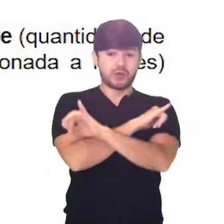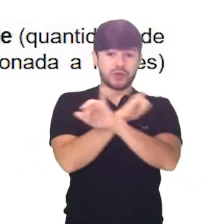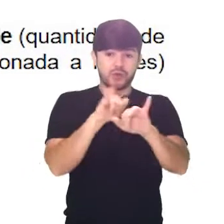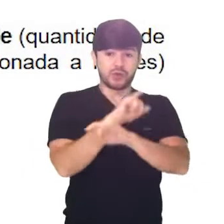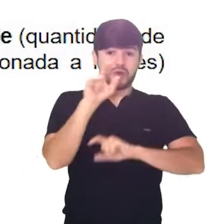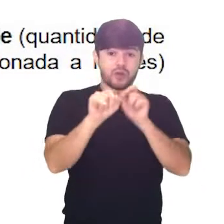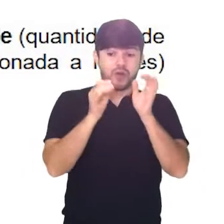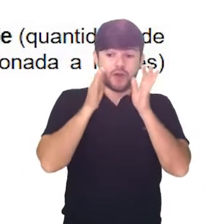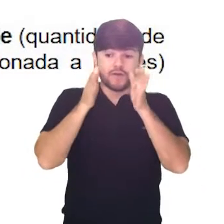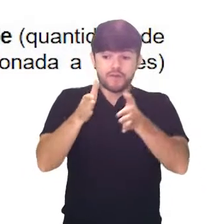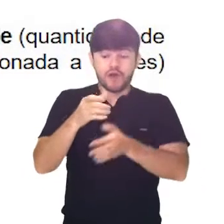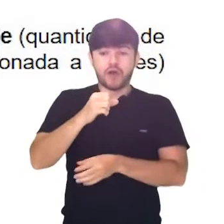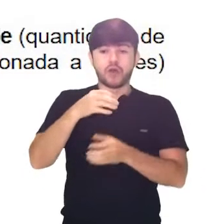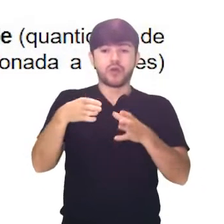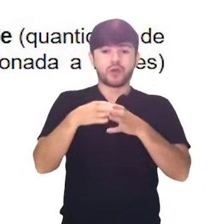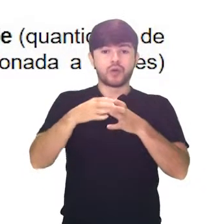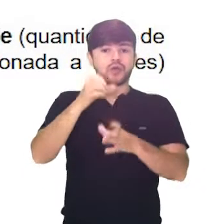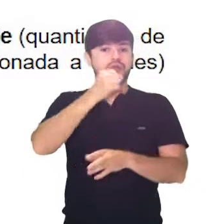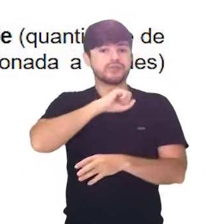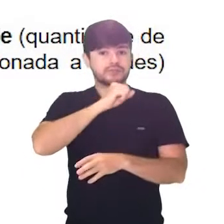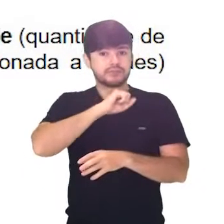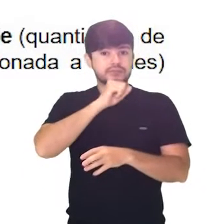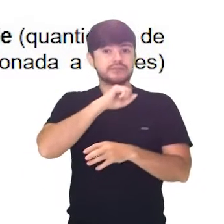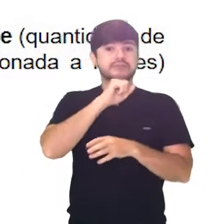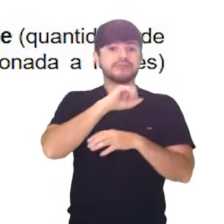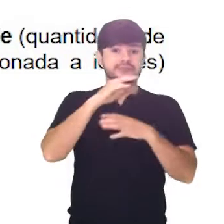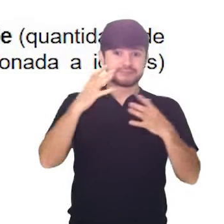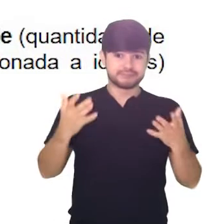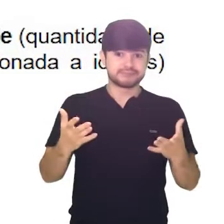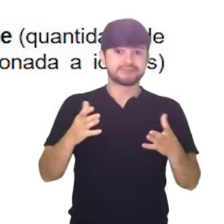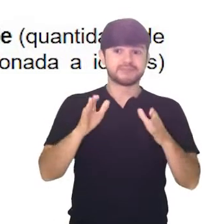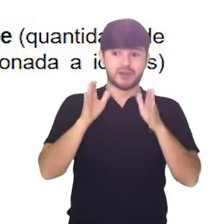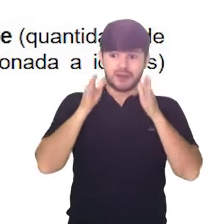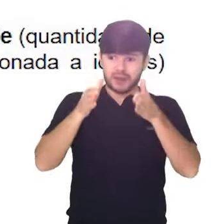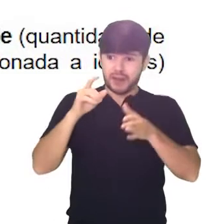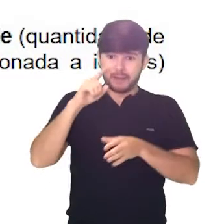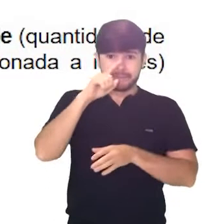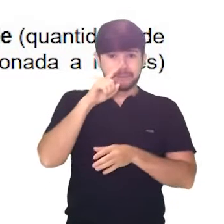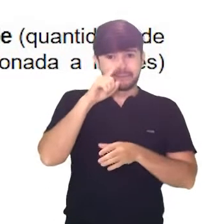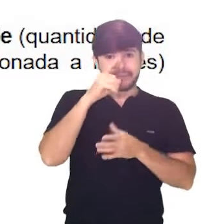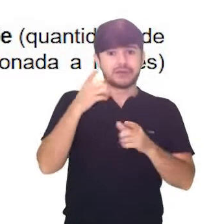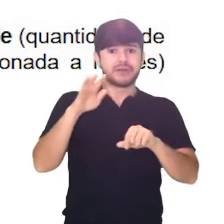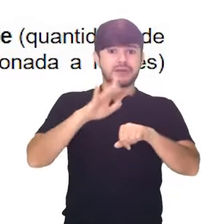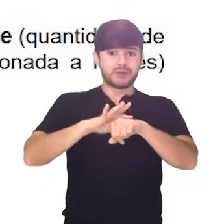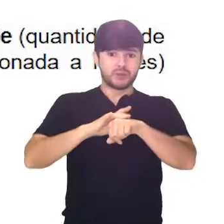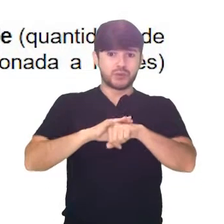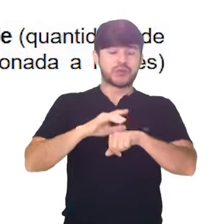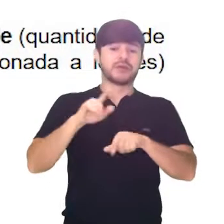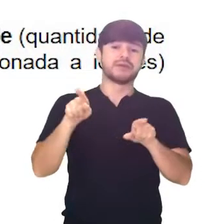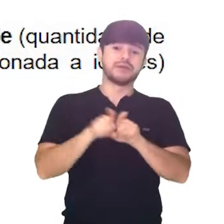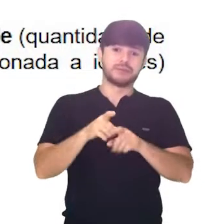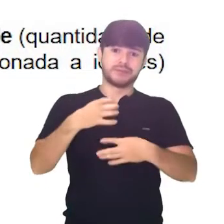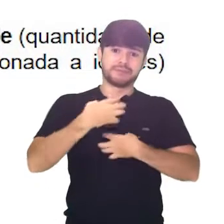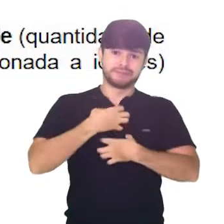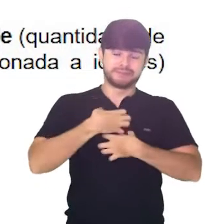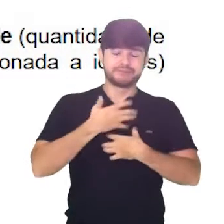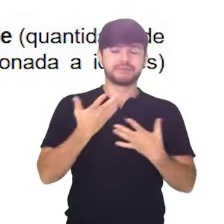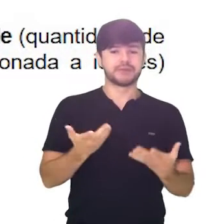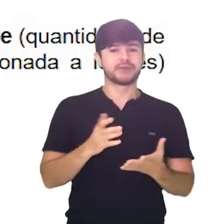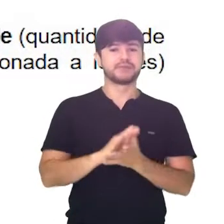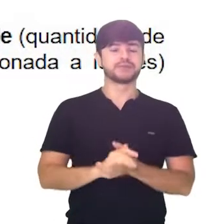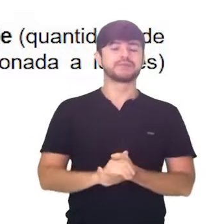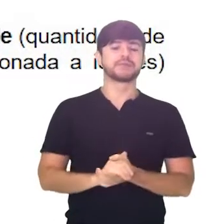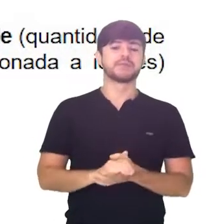idoso. Disse, né, o maior grupo de risco é formado pelos idosos e doentes crônicos. Este é o grupo que queremos super proteger.